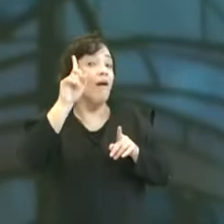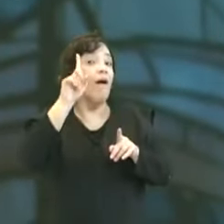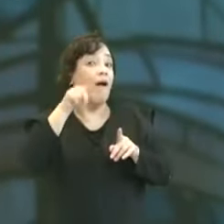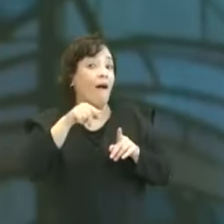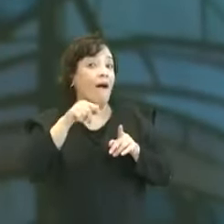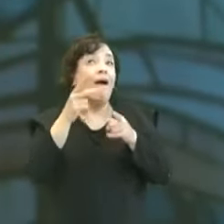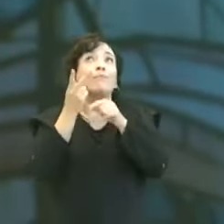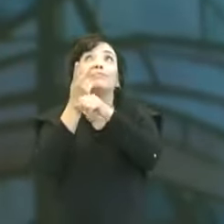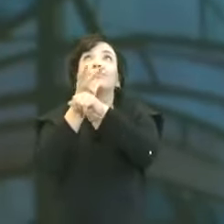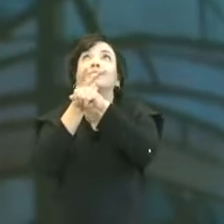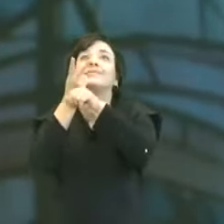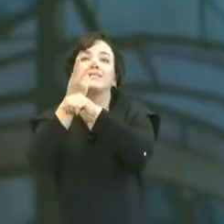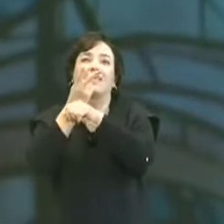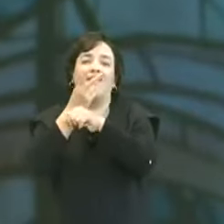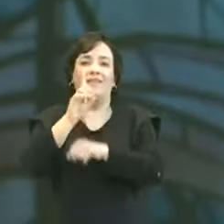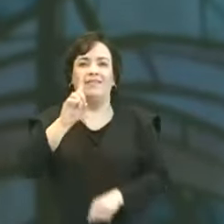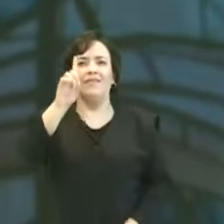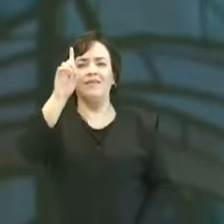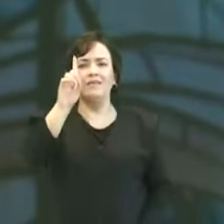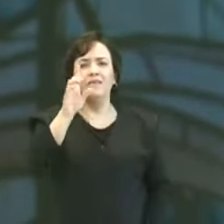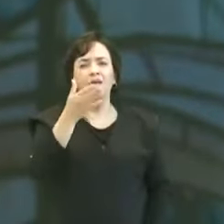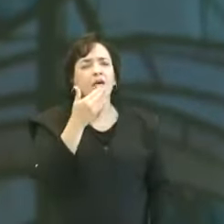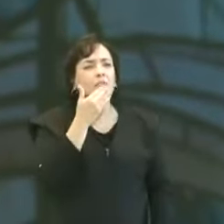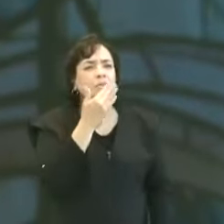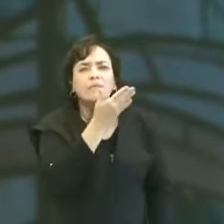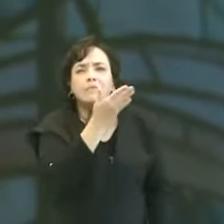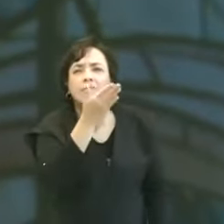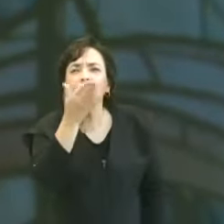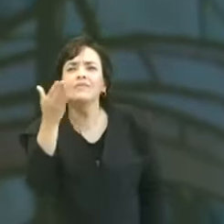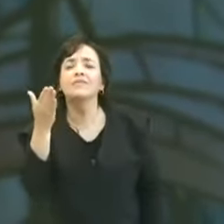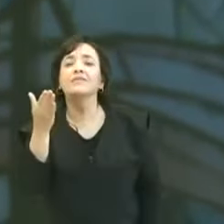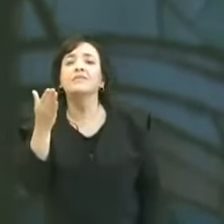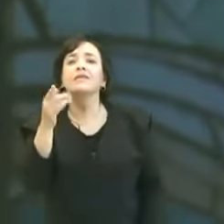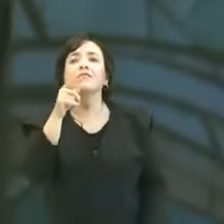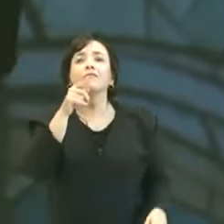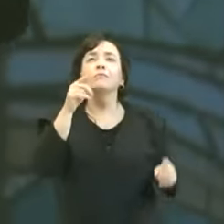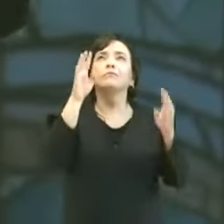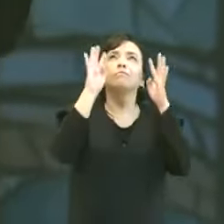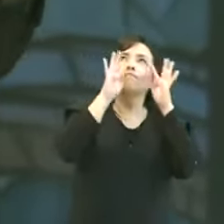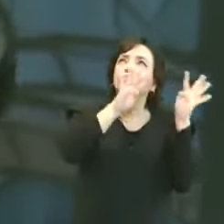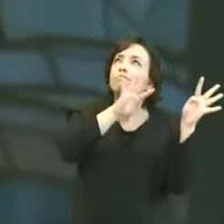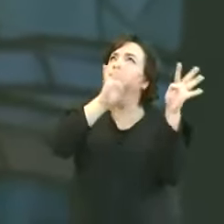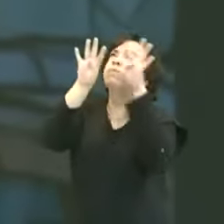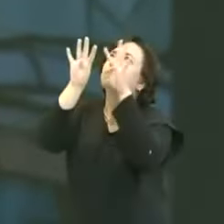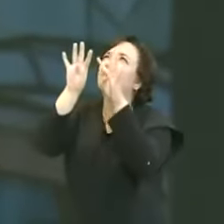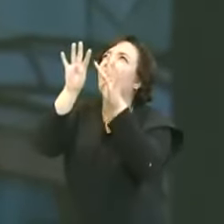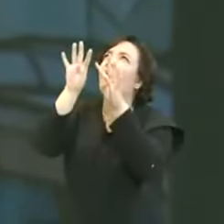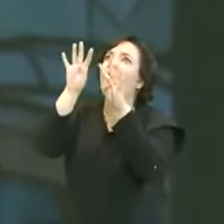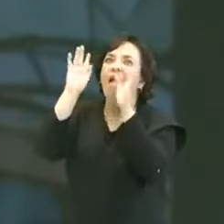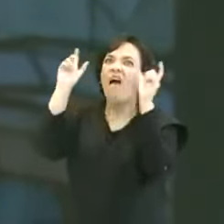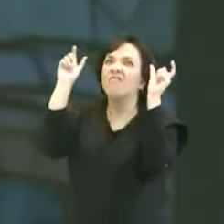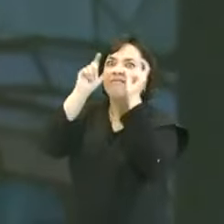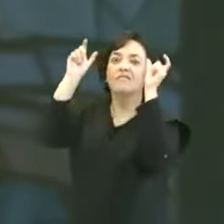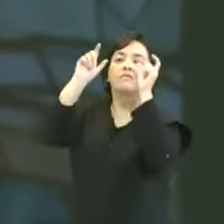E hoje eu queria te desafiar a voltar os teus olhos para aquilo que é mais